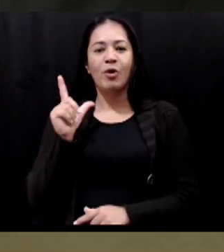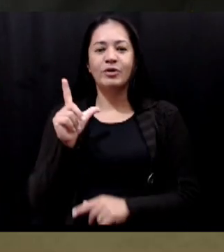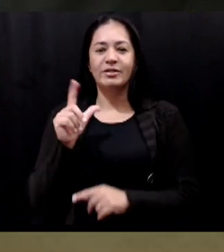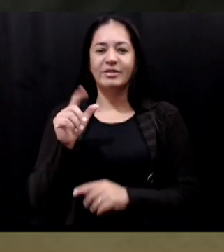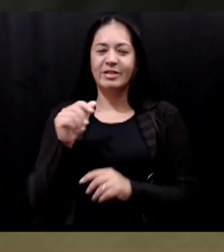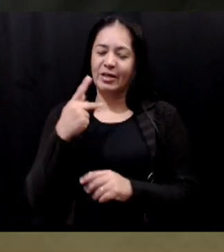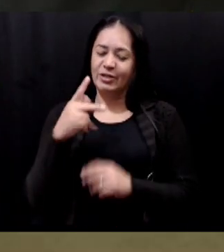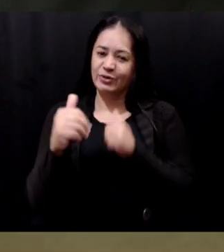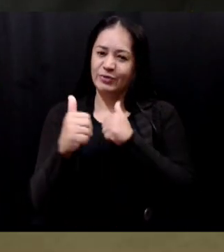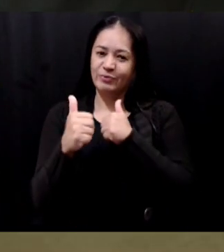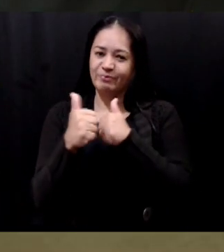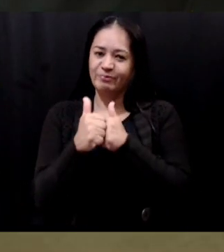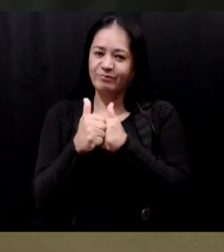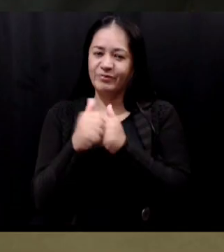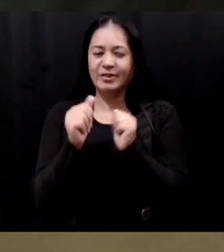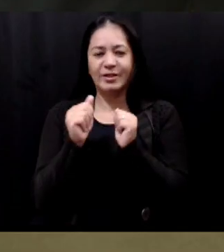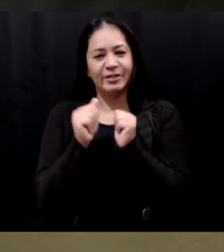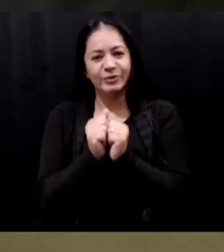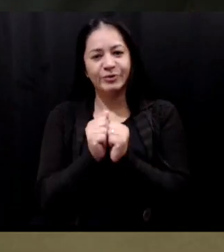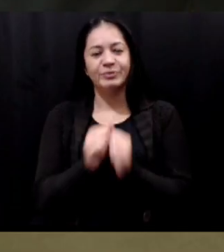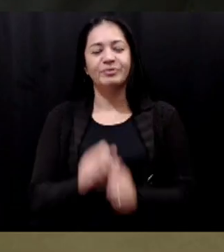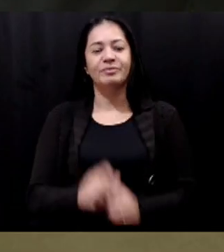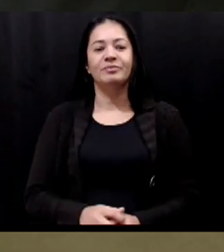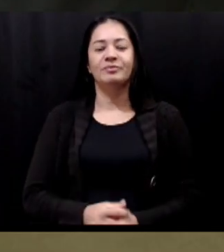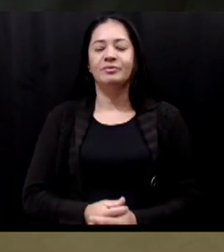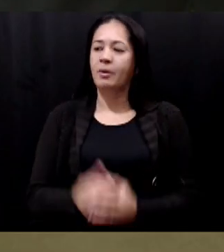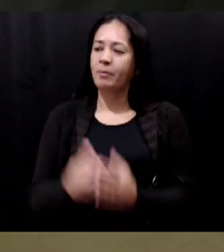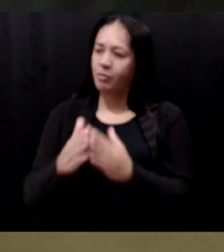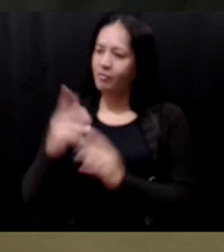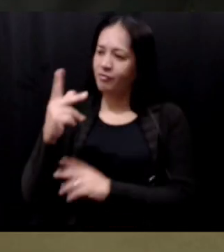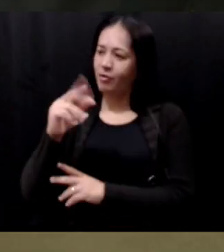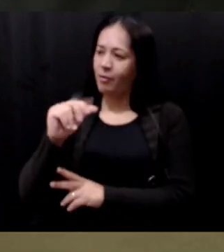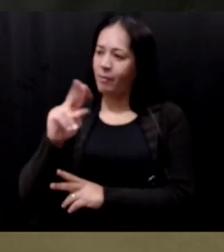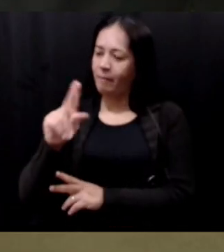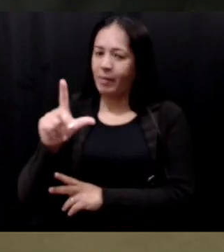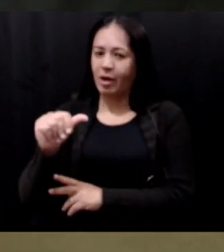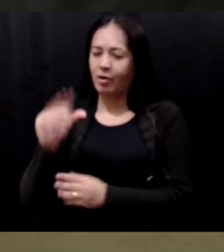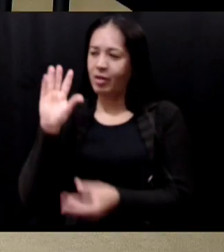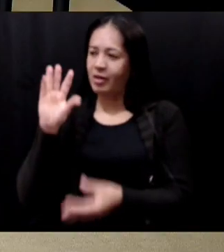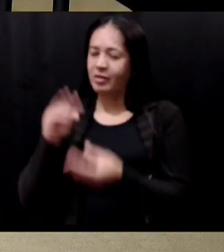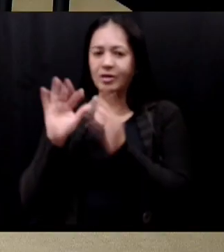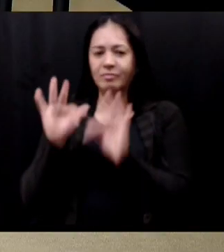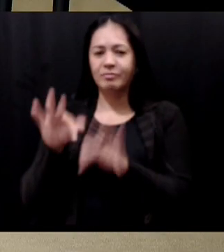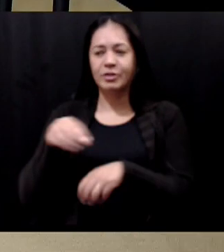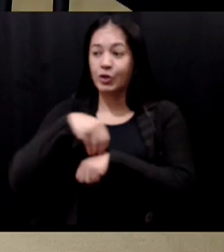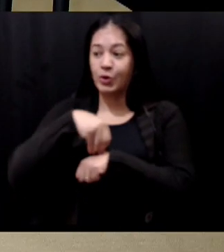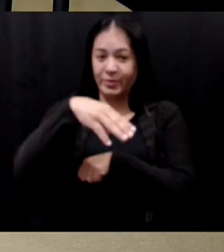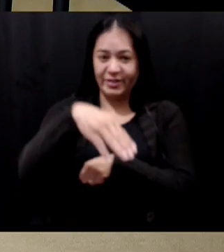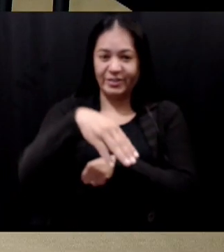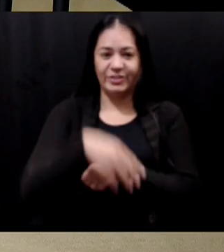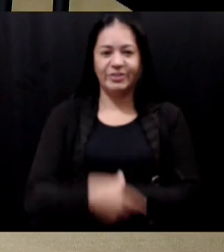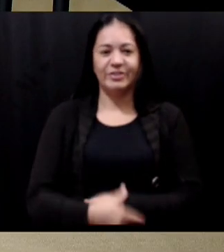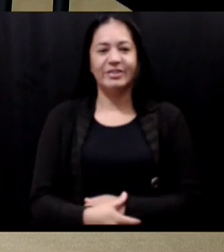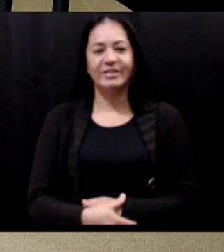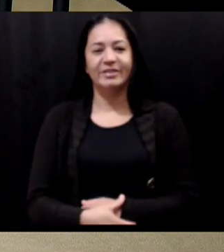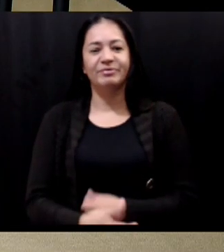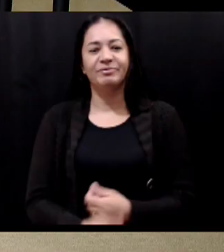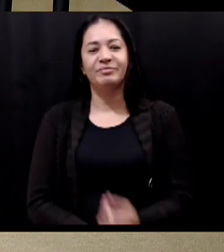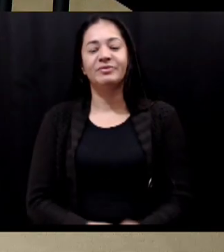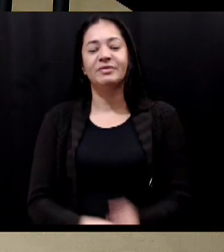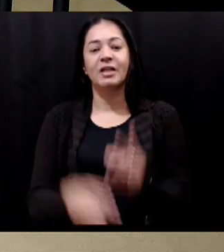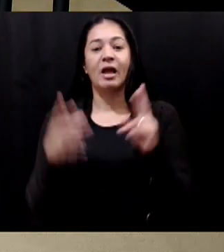Então, vamos lá, Paula. Por favor, as considerações finais e uma dica para os nossos telespectadores referente a